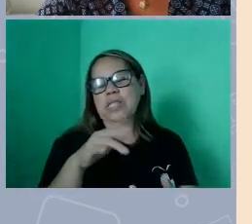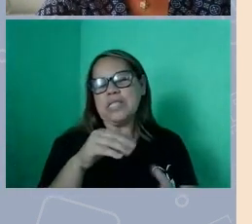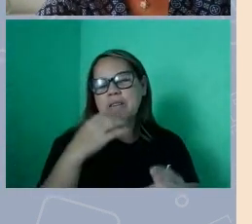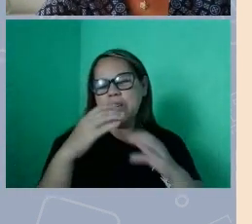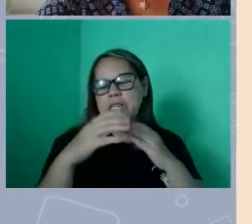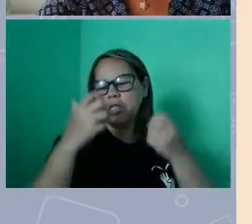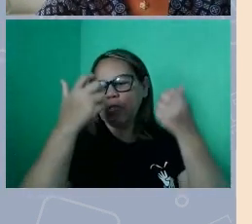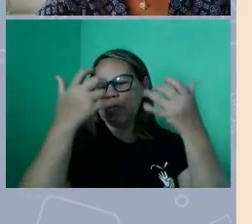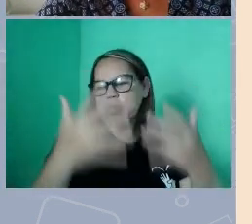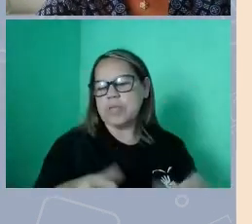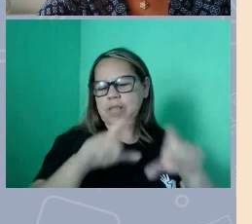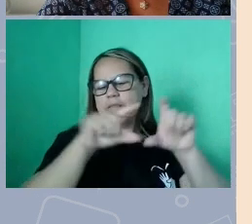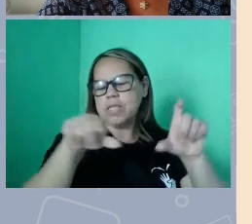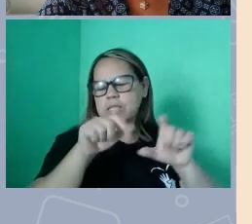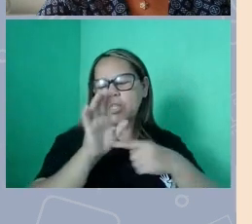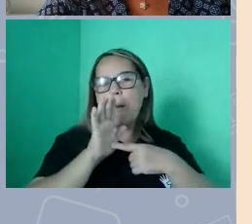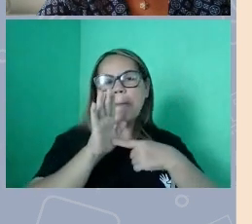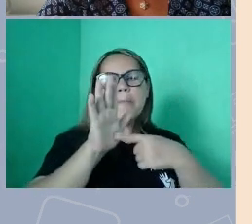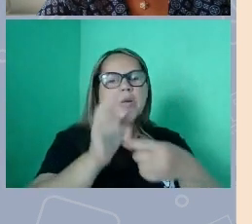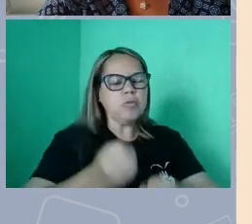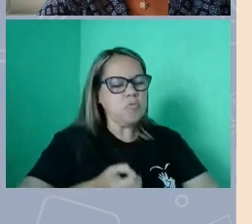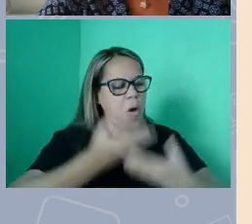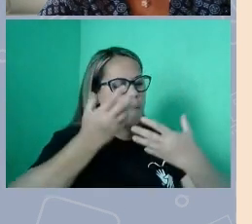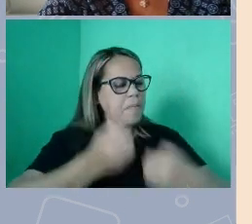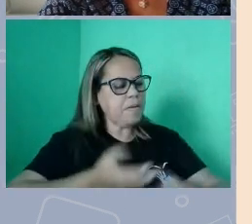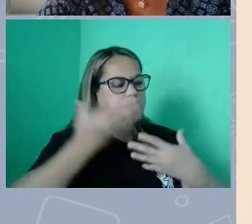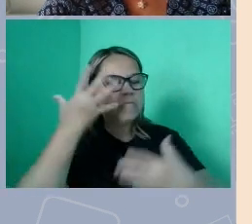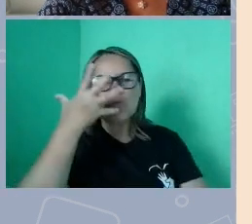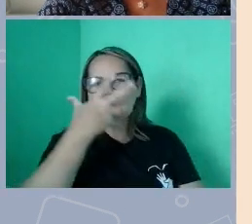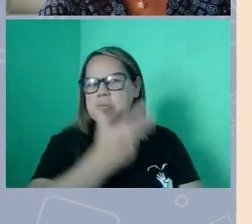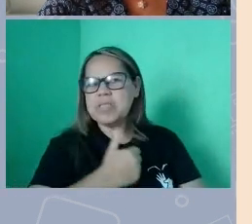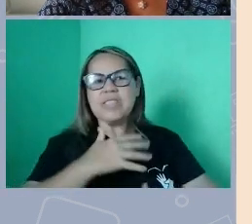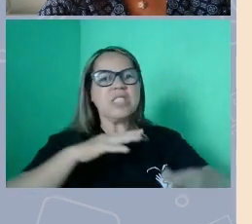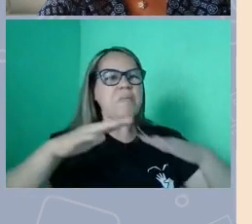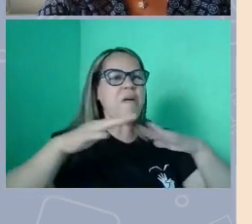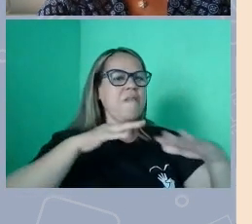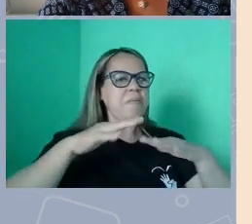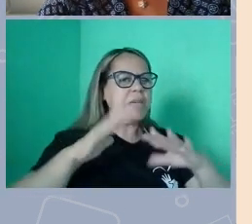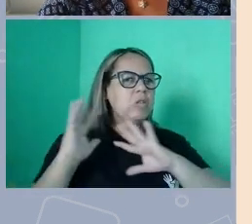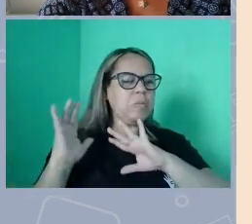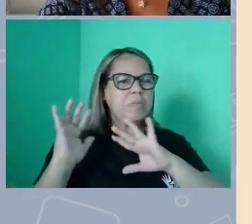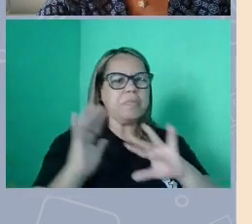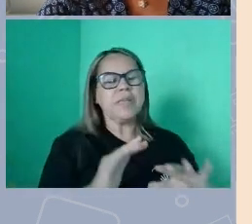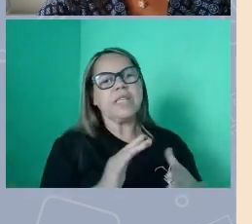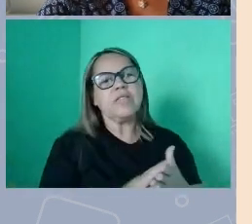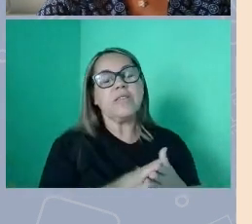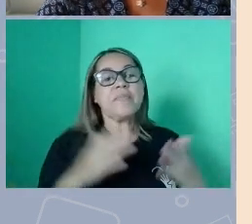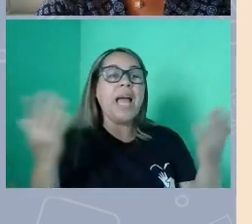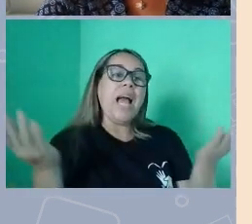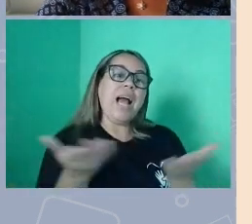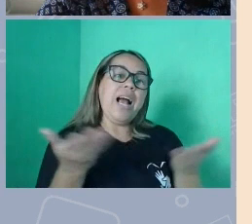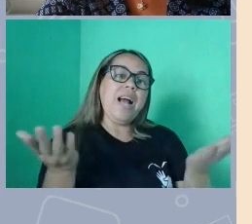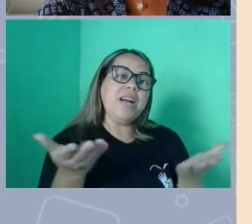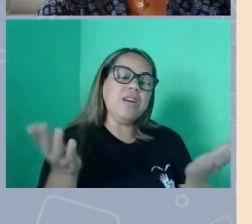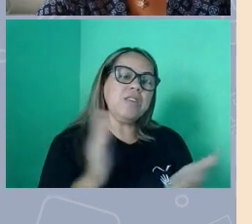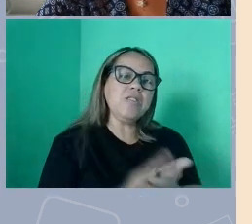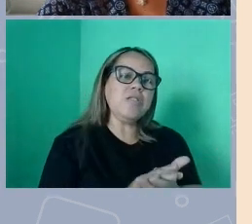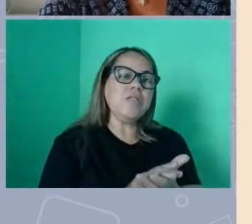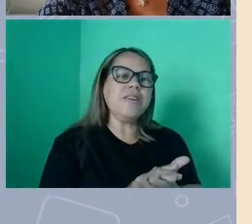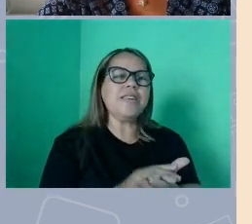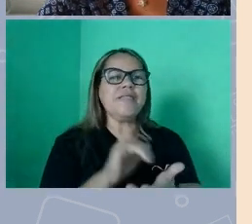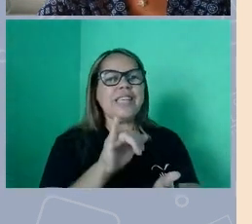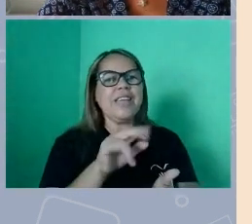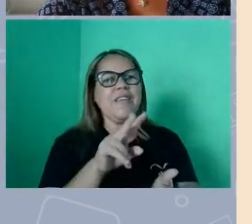trecho que expressa de forma poética e muito bela esse movimento migratório eu vou agora né passar para Ivelton